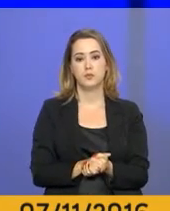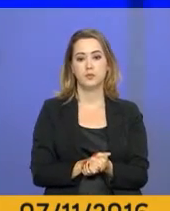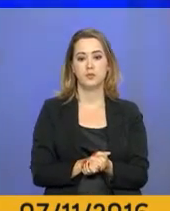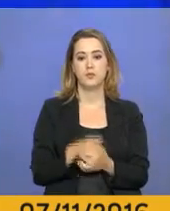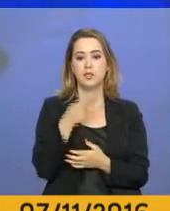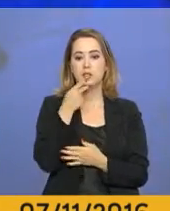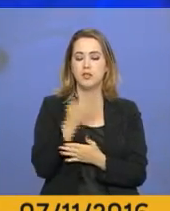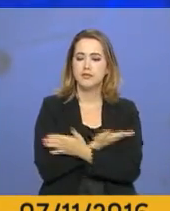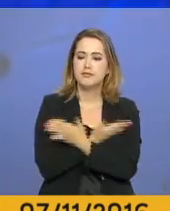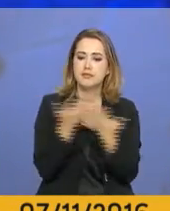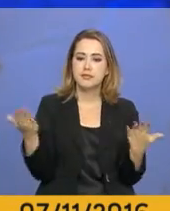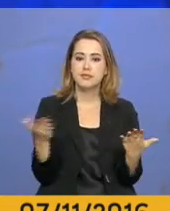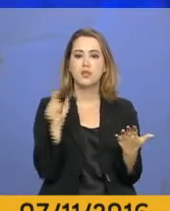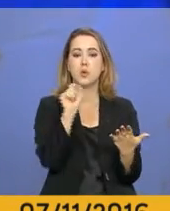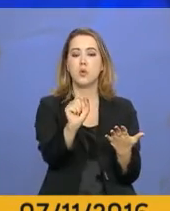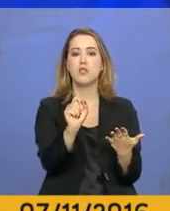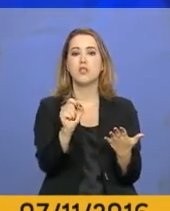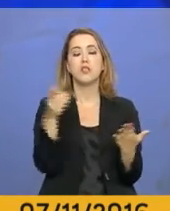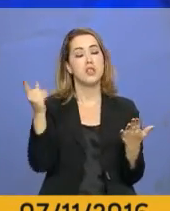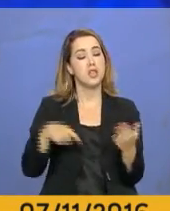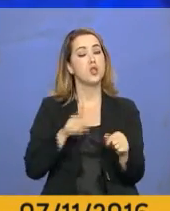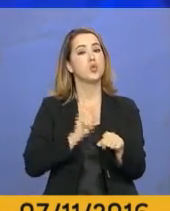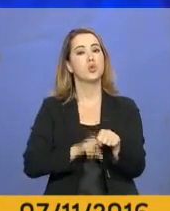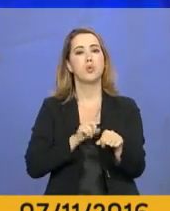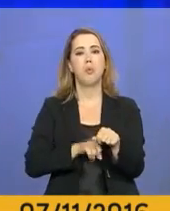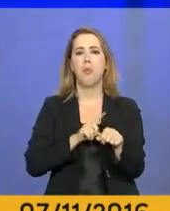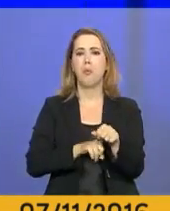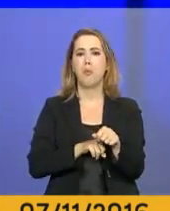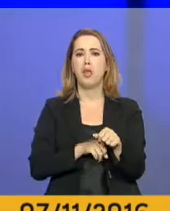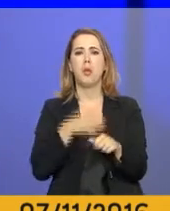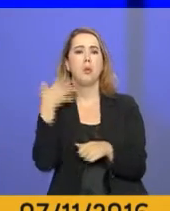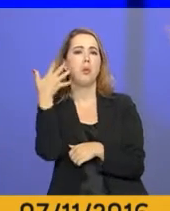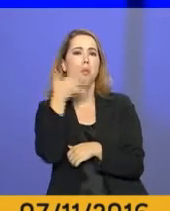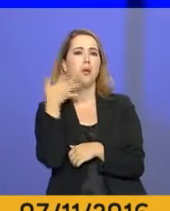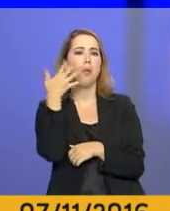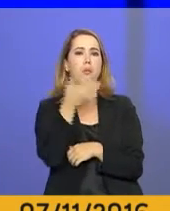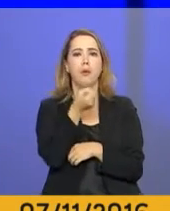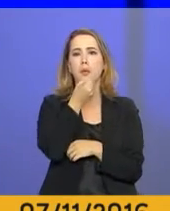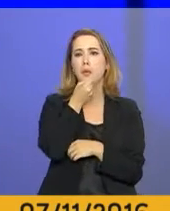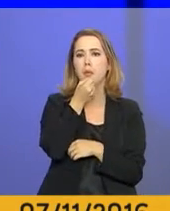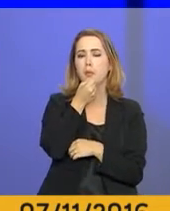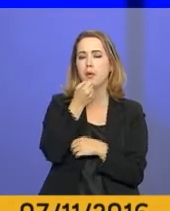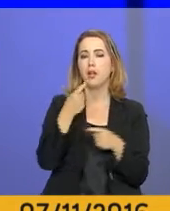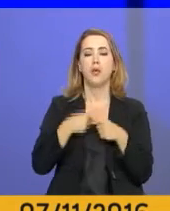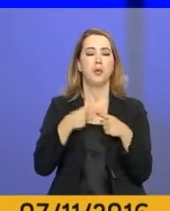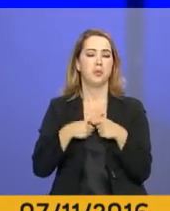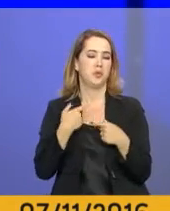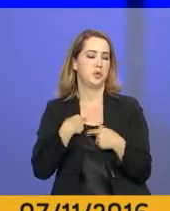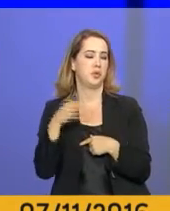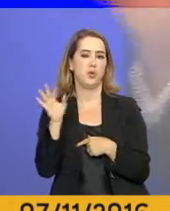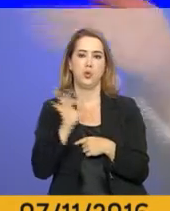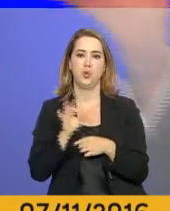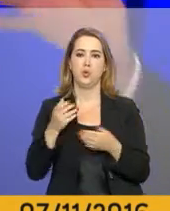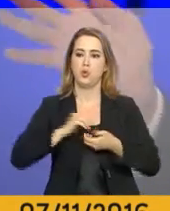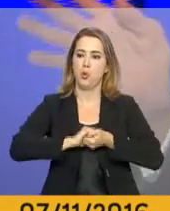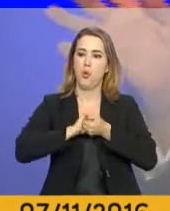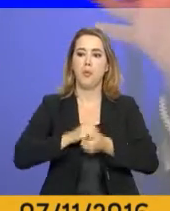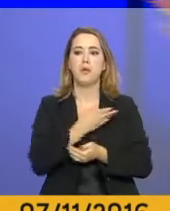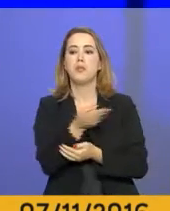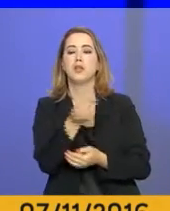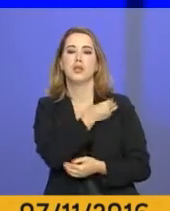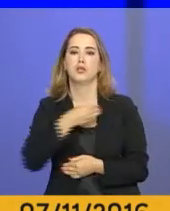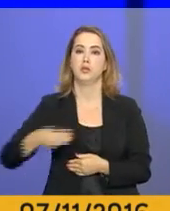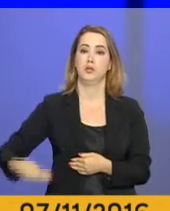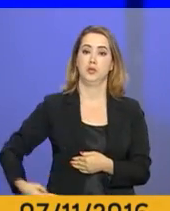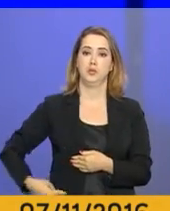aos senhores e senhoras que este não é o momento para um discurso formal por isso não estou cumprimentando os nossos ministros que estão todos aqui